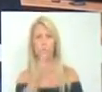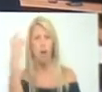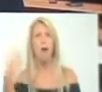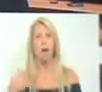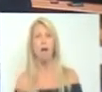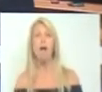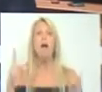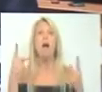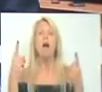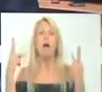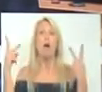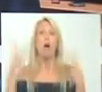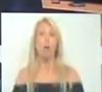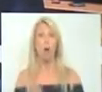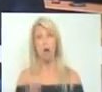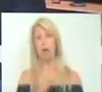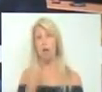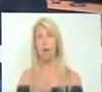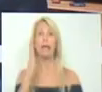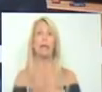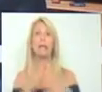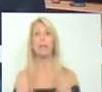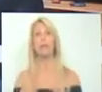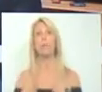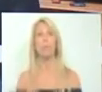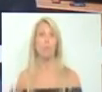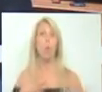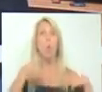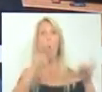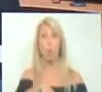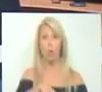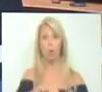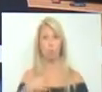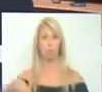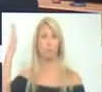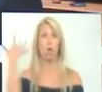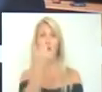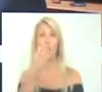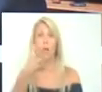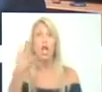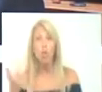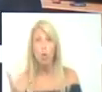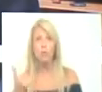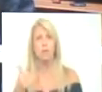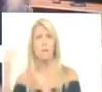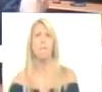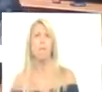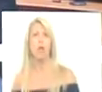consumos intermédios, que agora deram por concluído, foi em 2012 muito inferior ao de